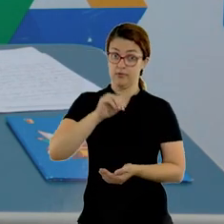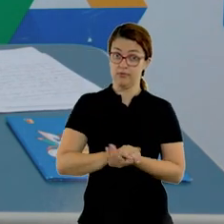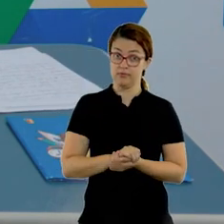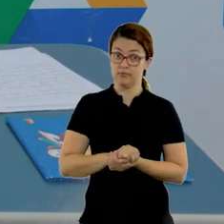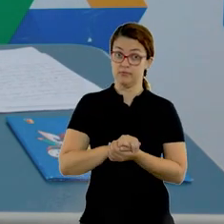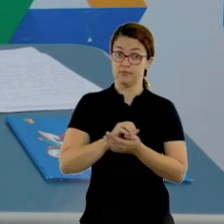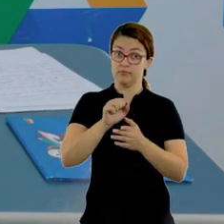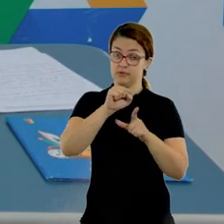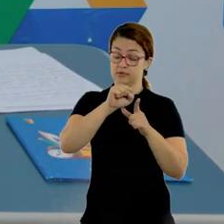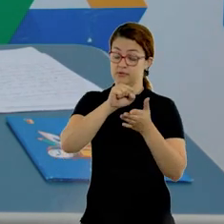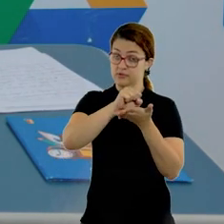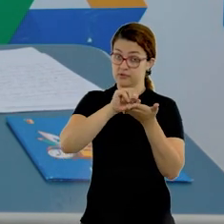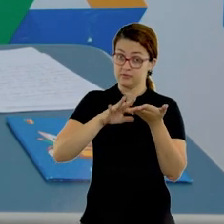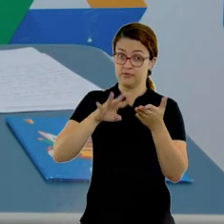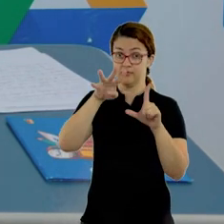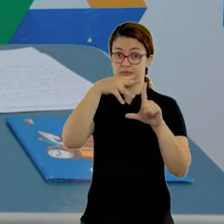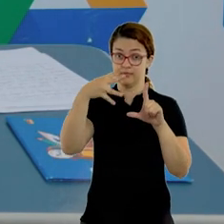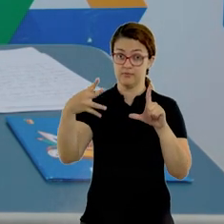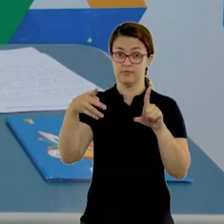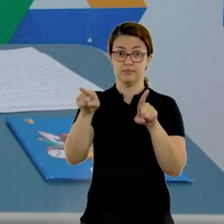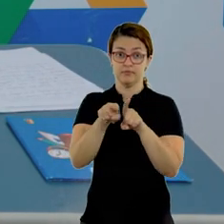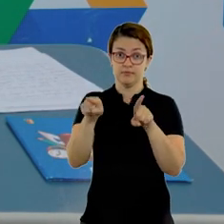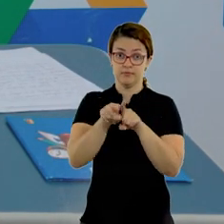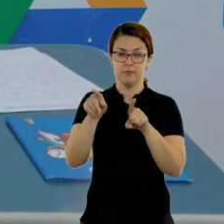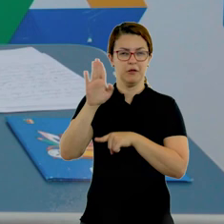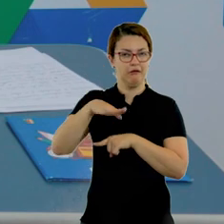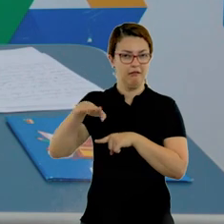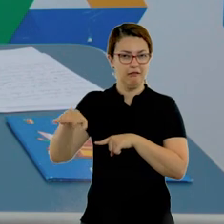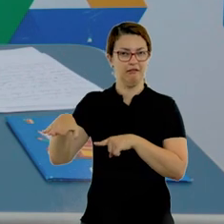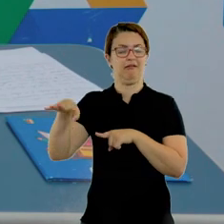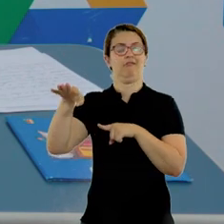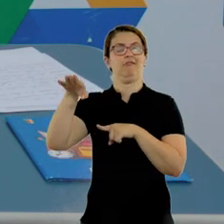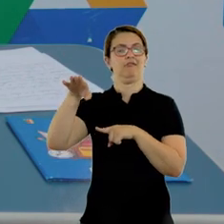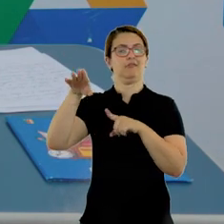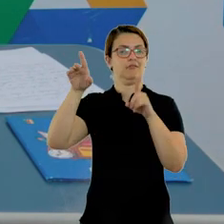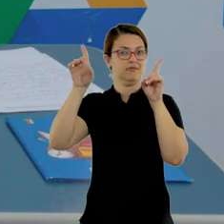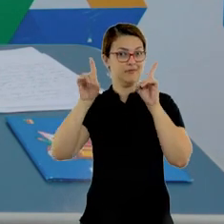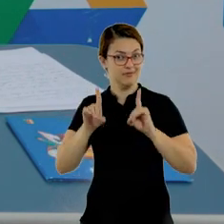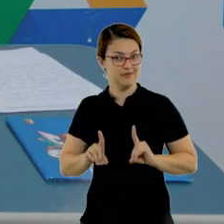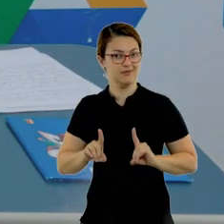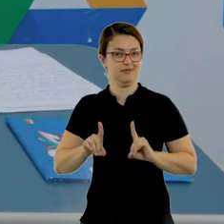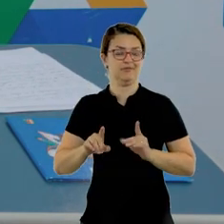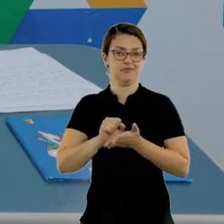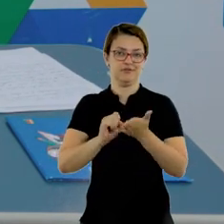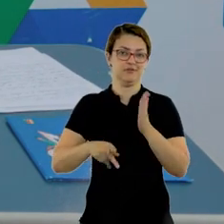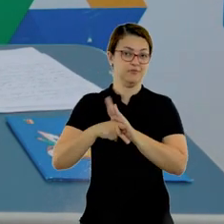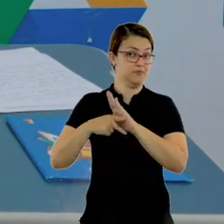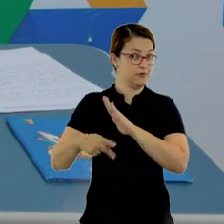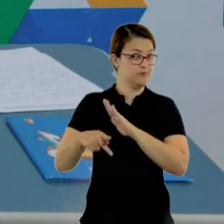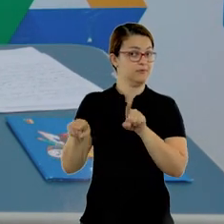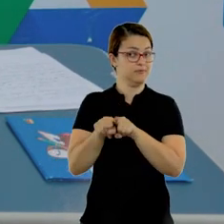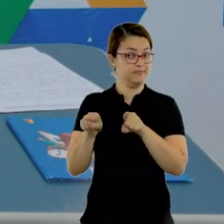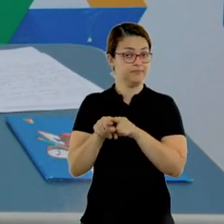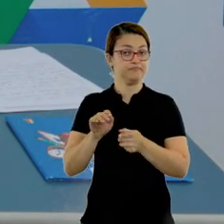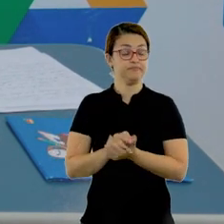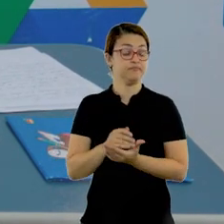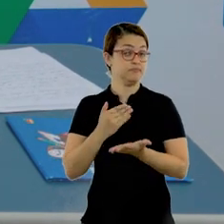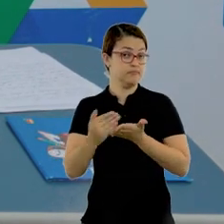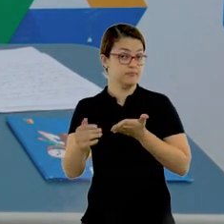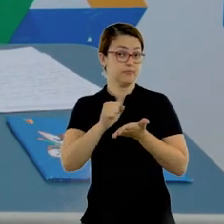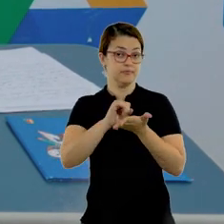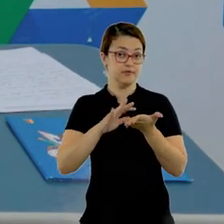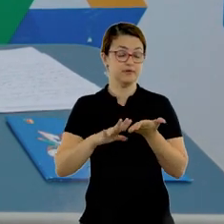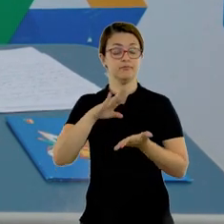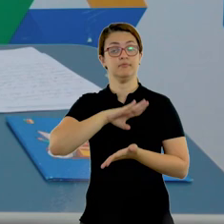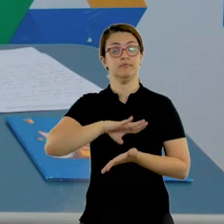contém adaptações para atender as necessidades de aprendizagem das crianças com deficiência. Bem, vamos iniciar pela